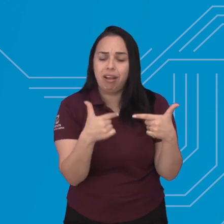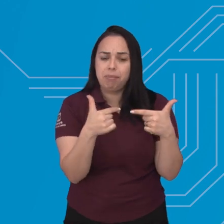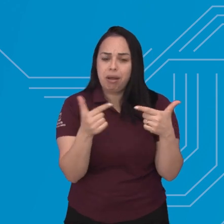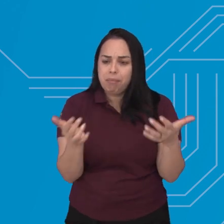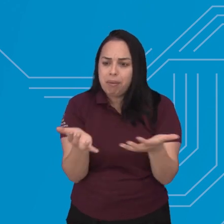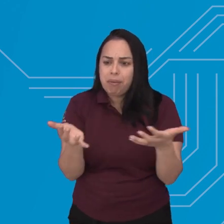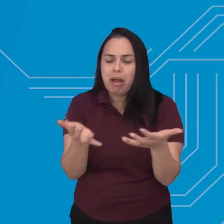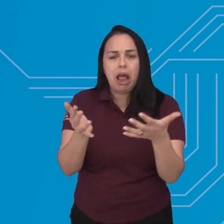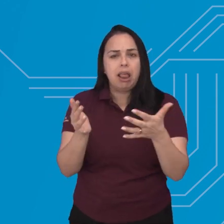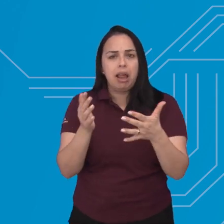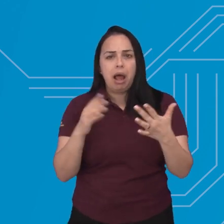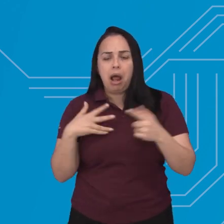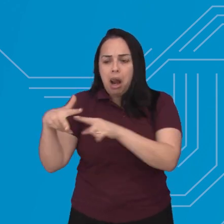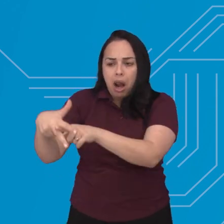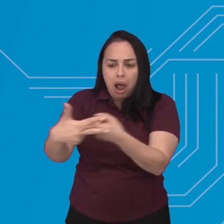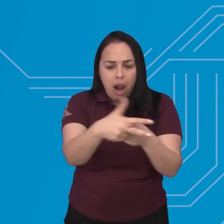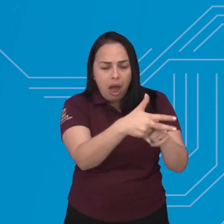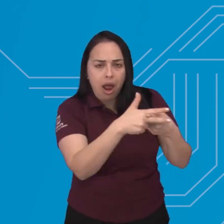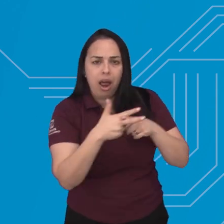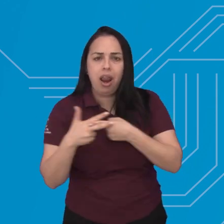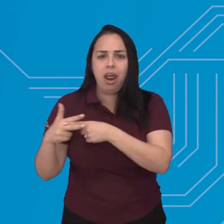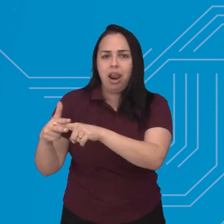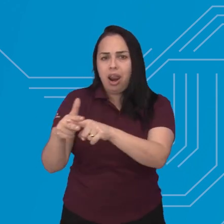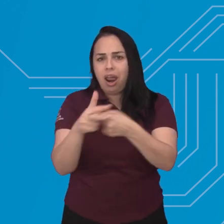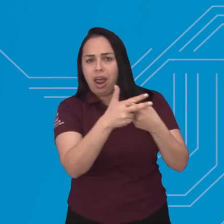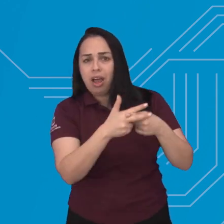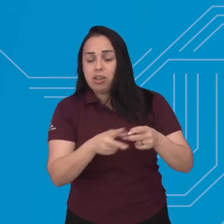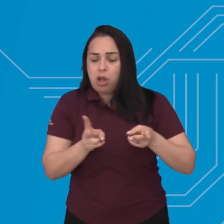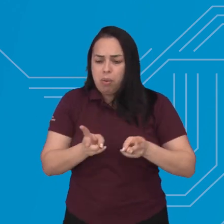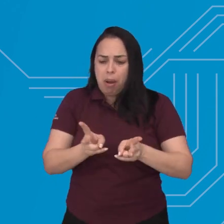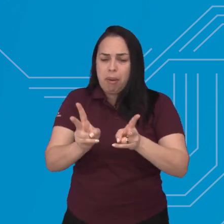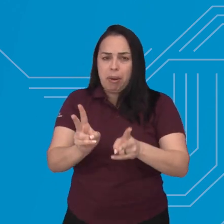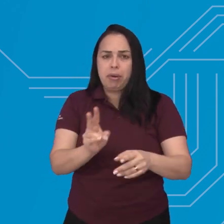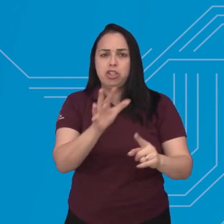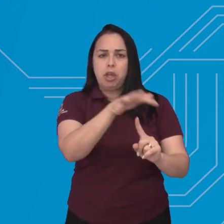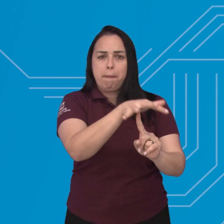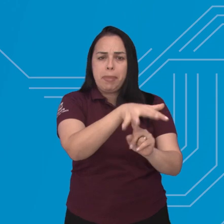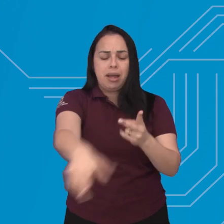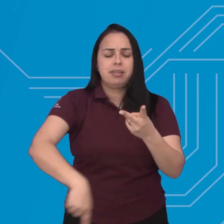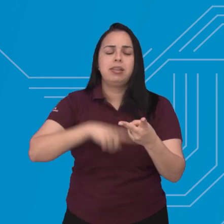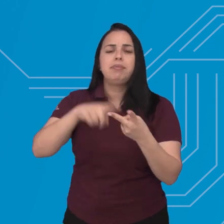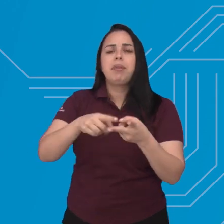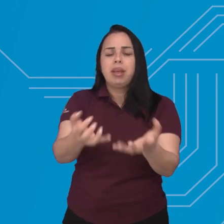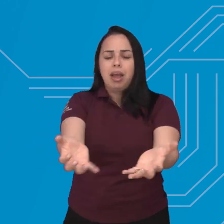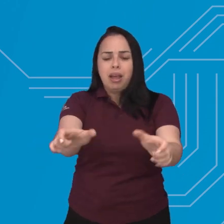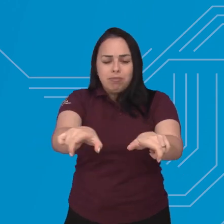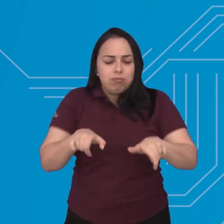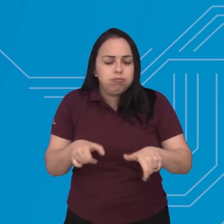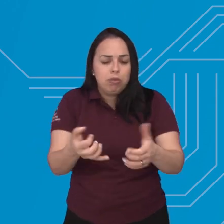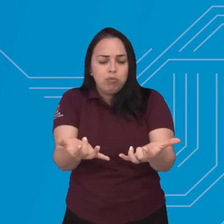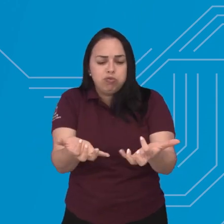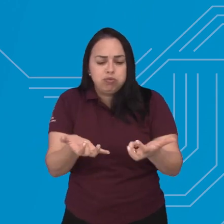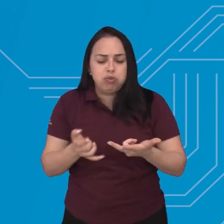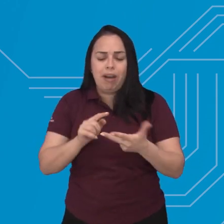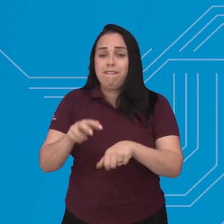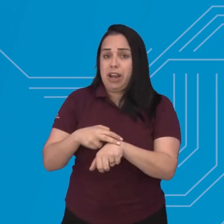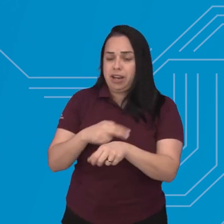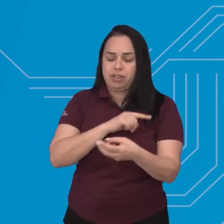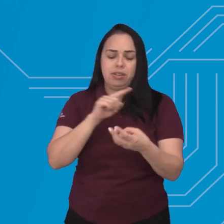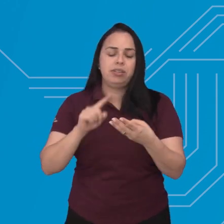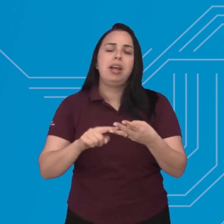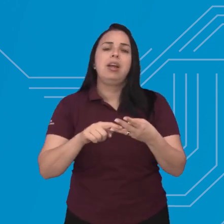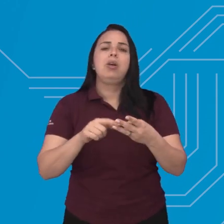para promover a urbanização, manutenção e conservação de praças, canteiros, parques